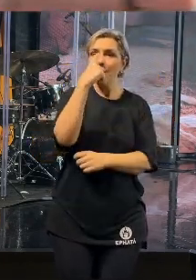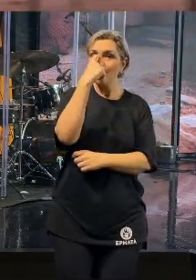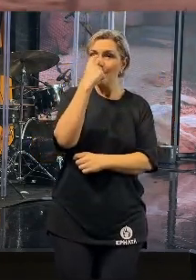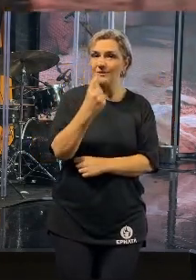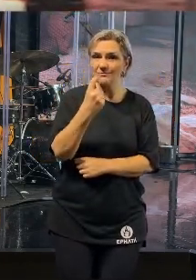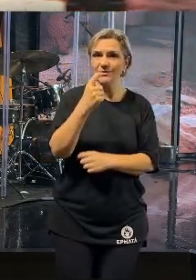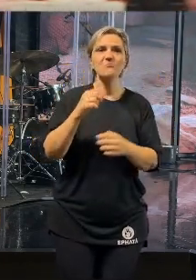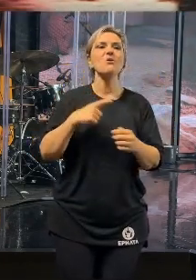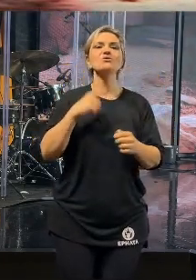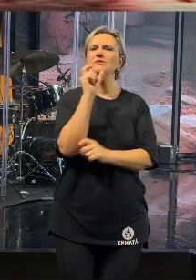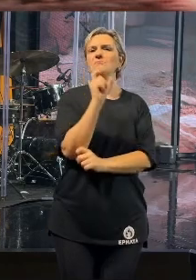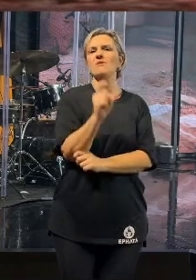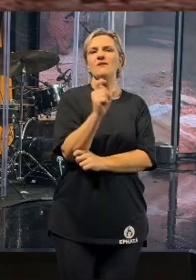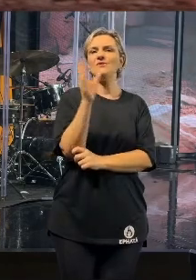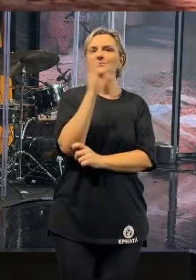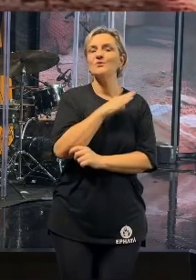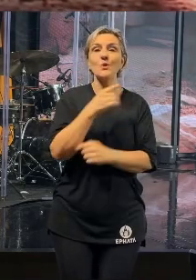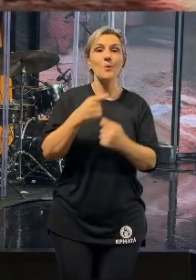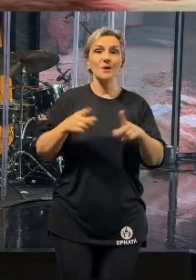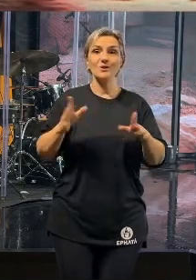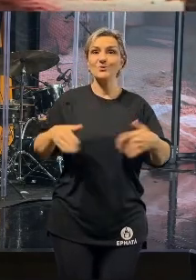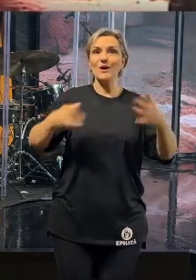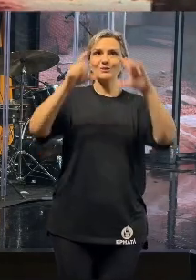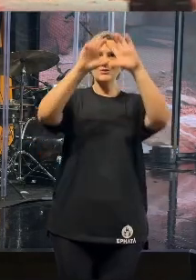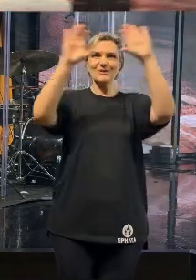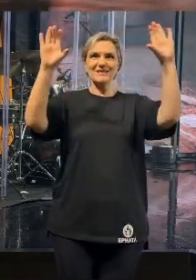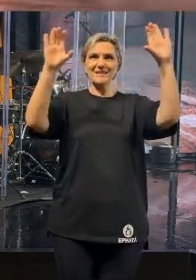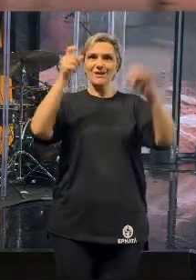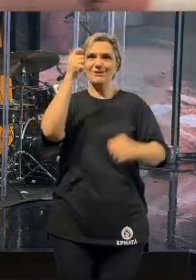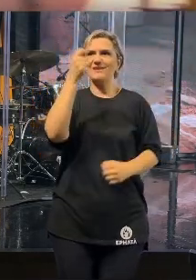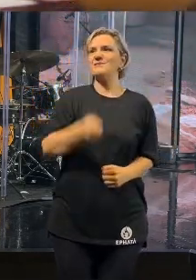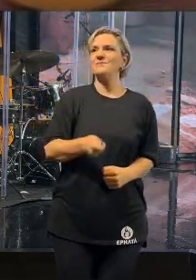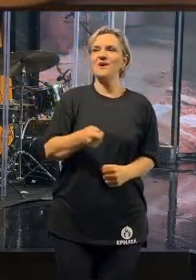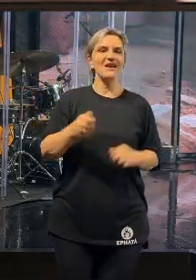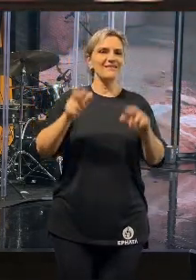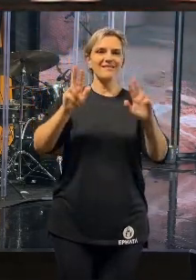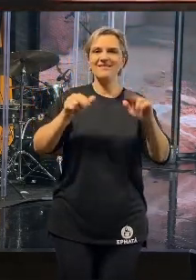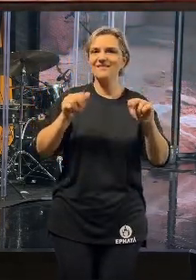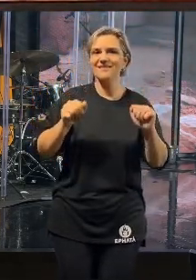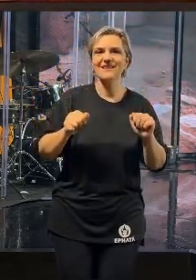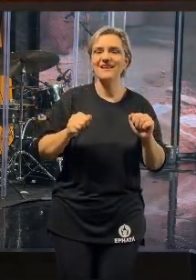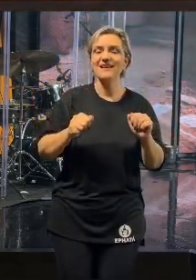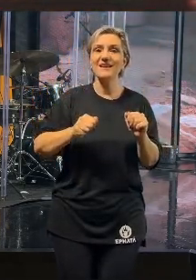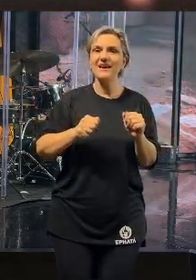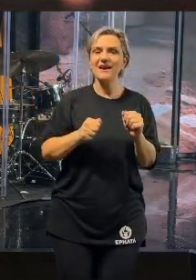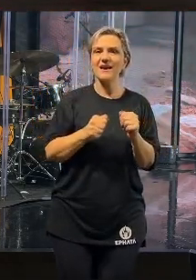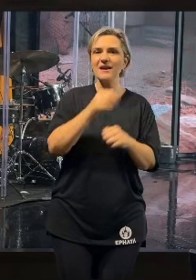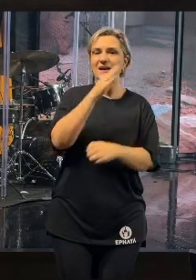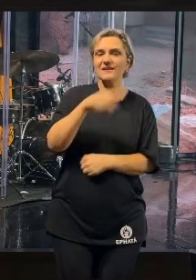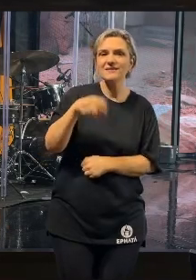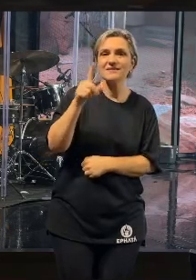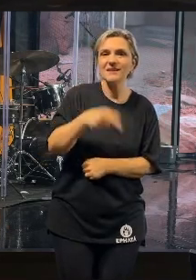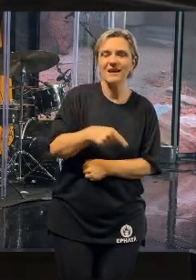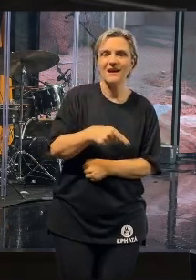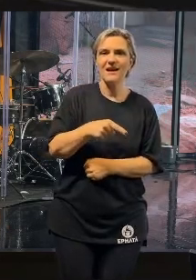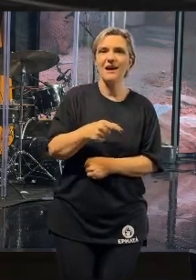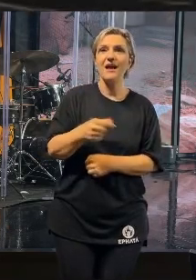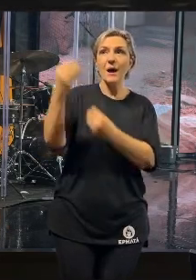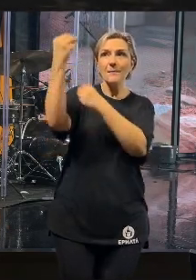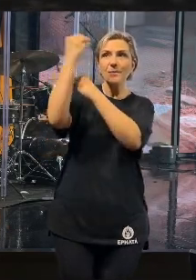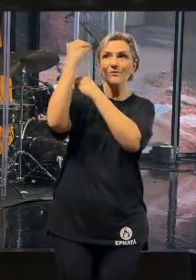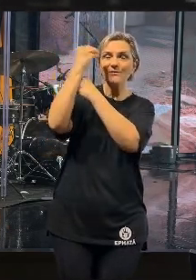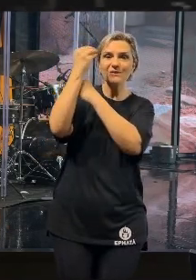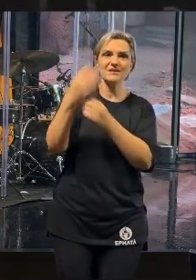ter palavra de maldição, mas quando os céus determinam, ninguém impede. Quando os céus determinam, acabou, ponto final, chega. Quando os